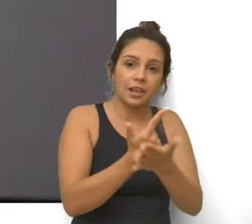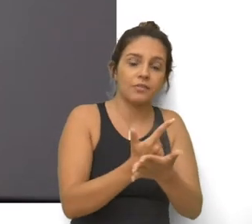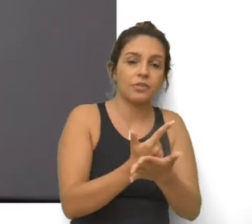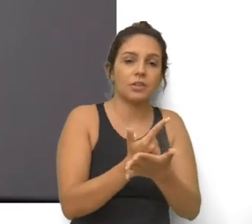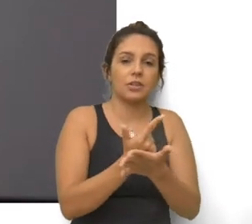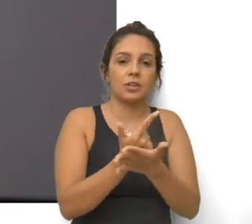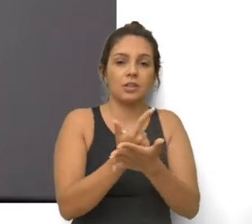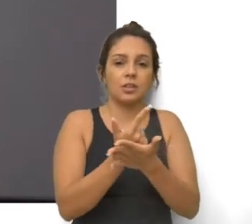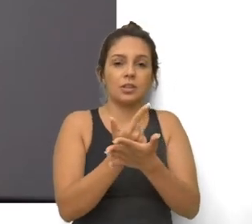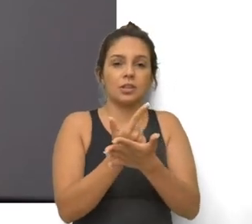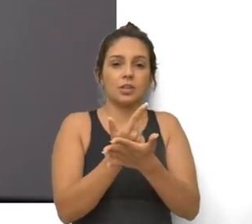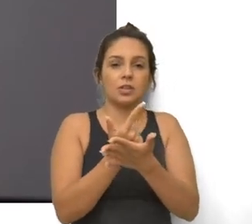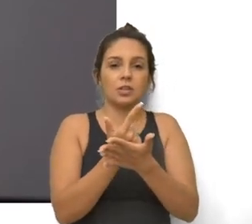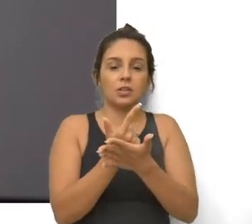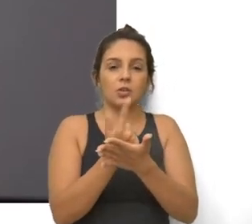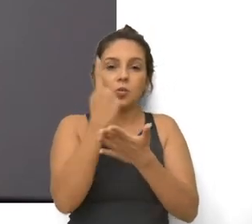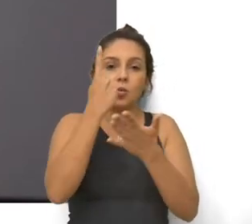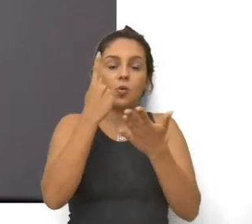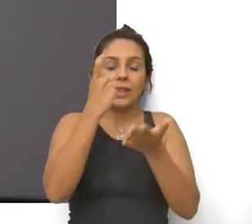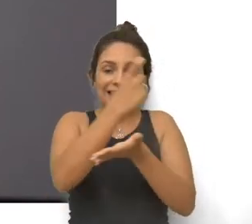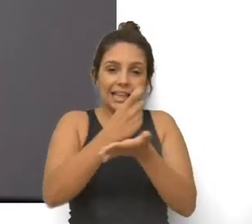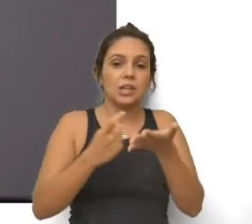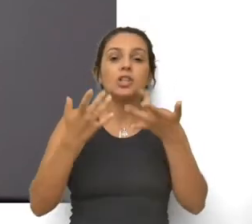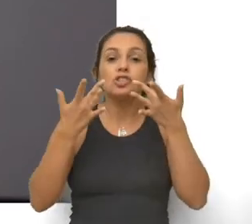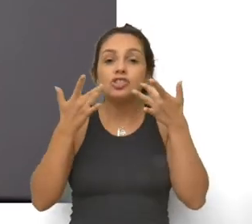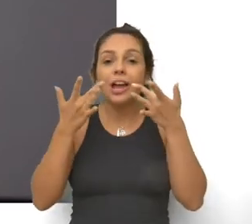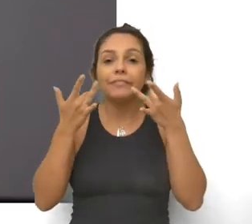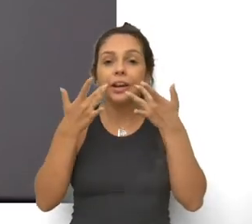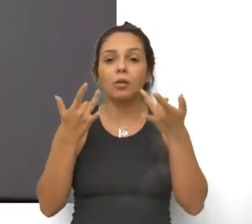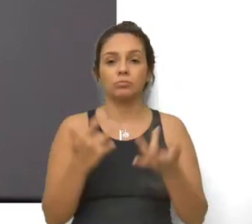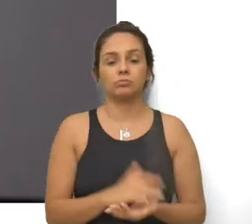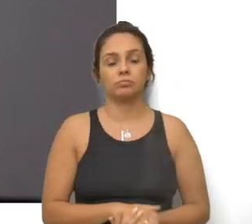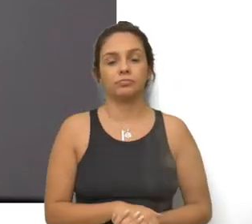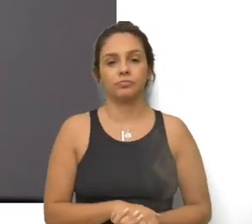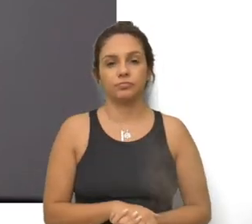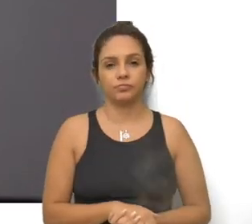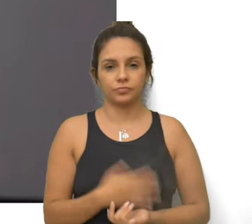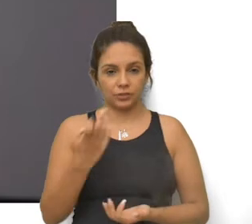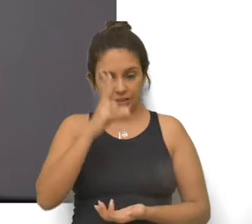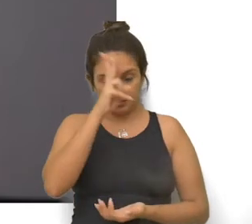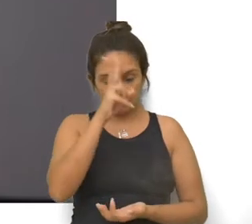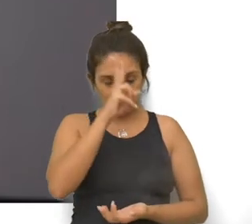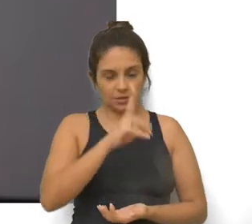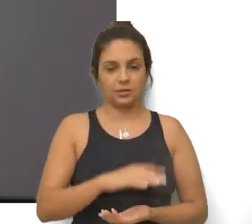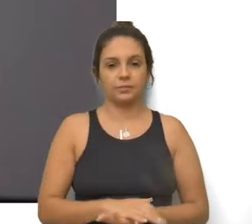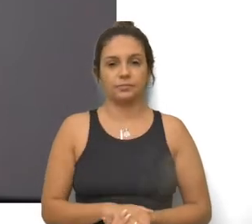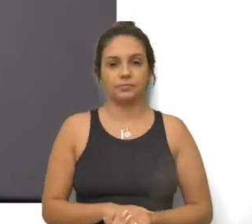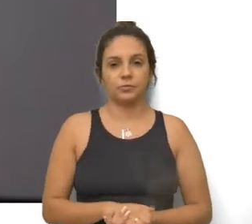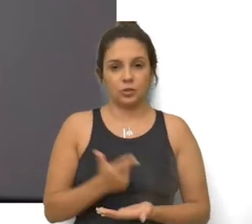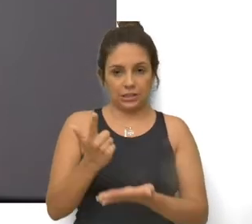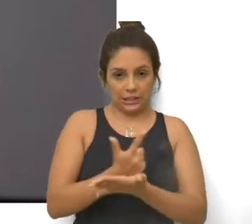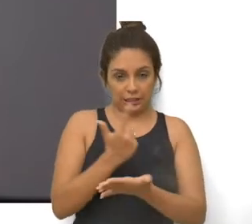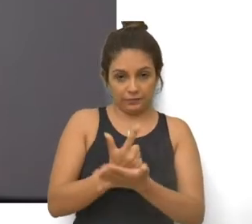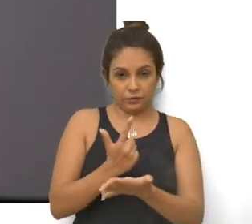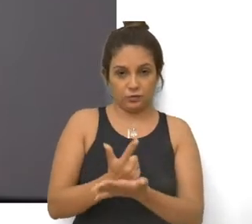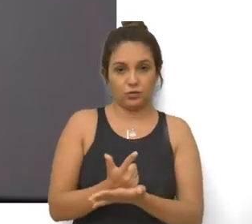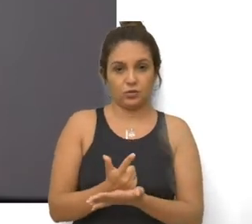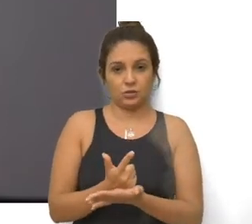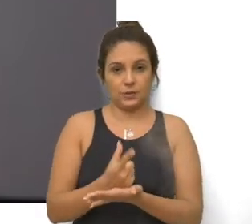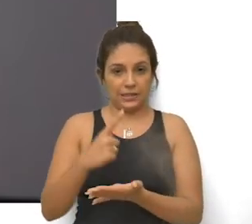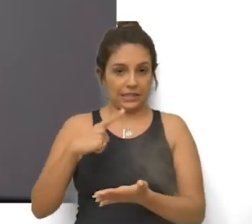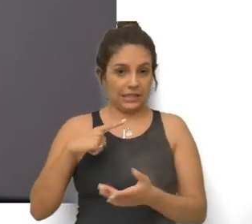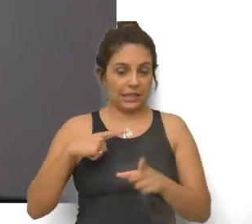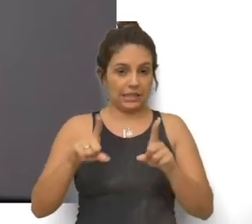a publicação de um texto teatral, né? Aliás, eu queria lembrar que o livro